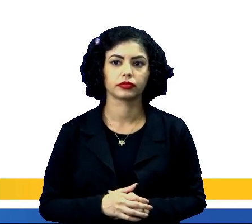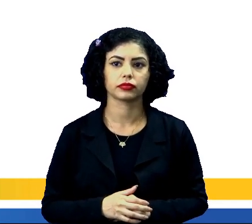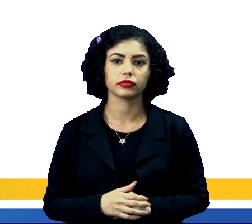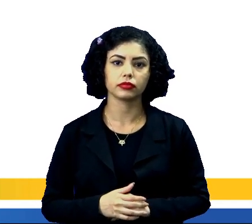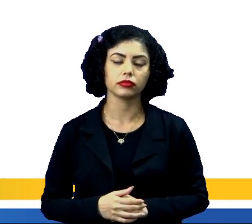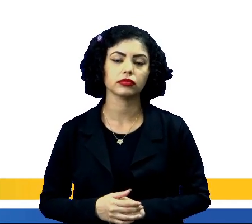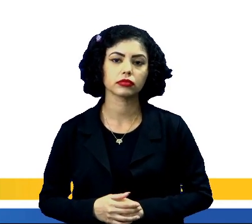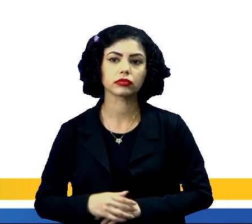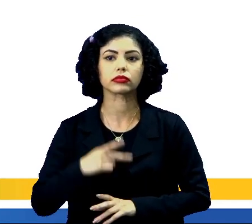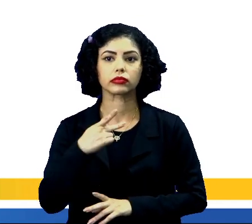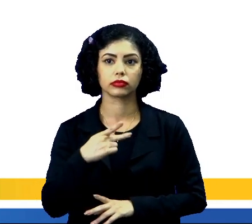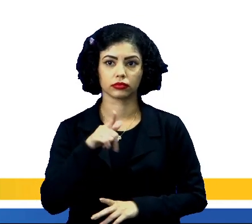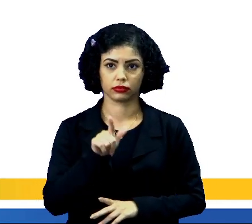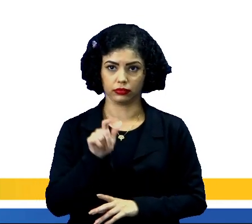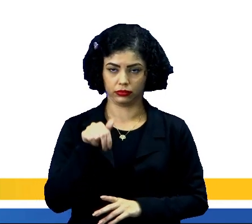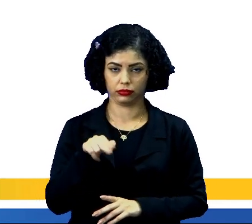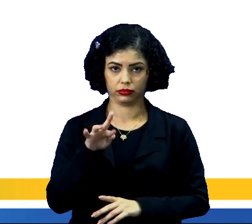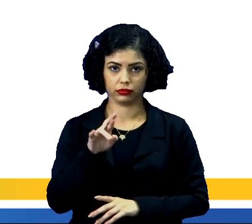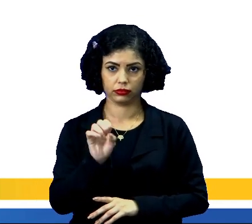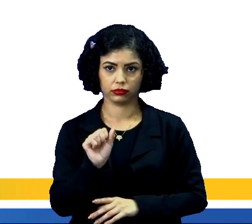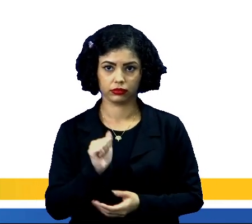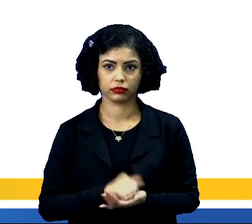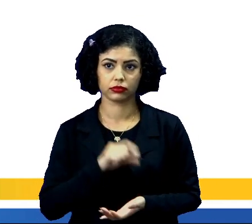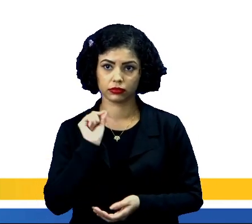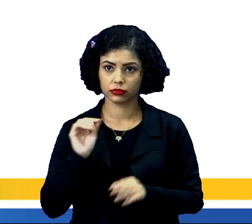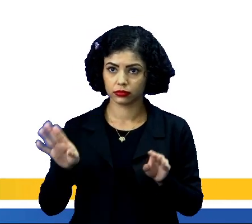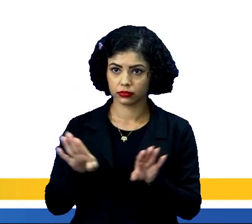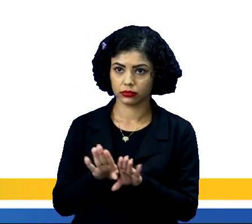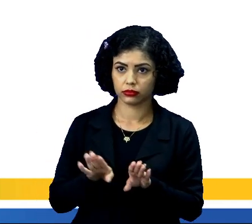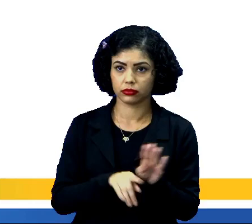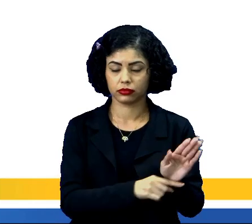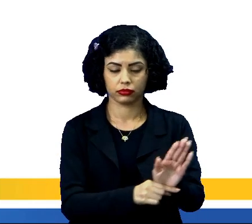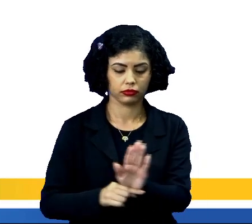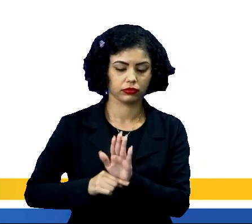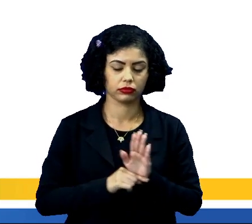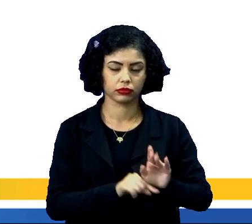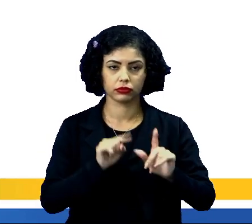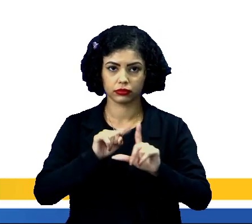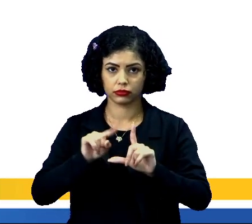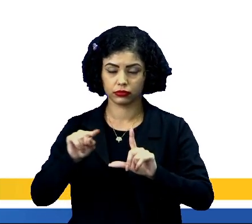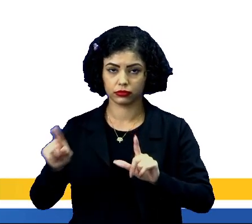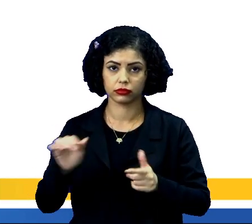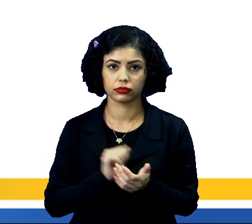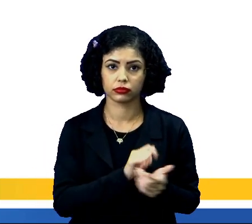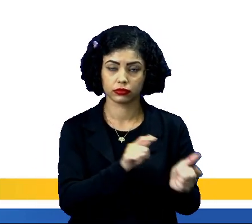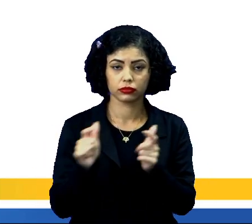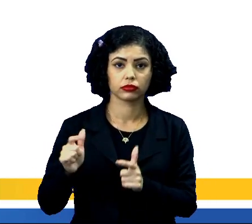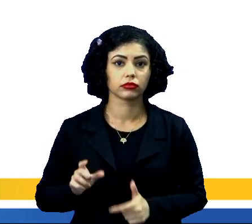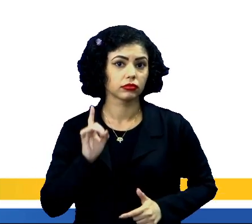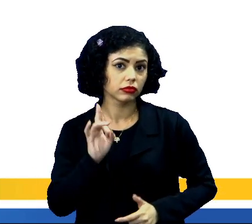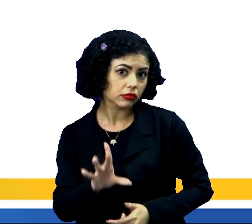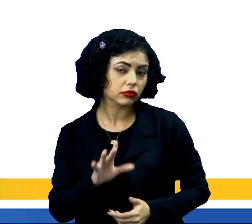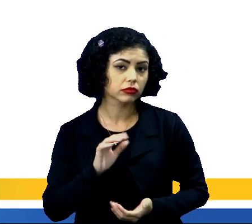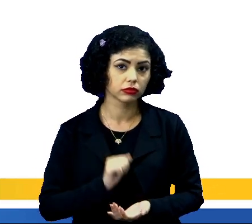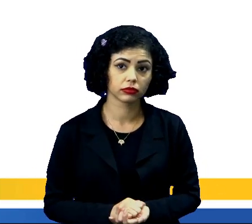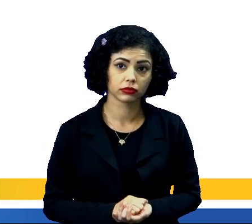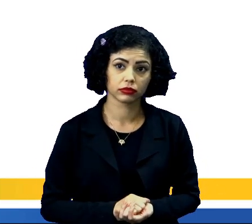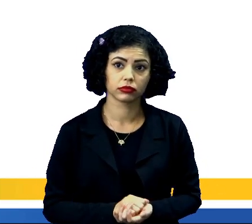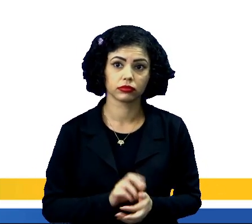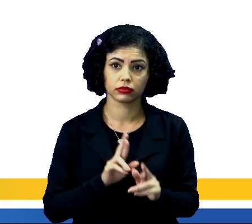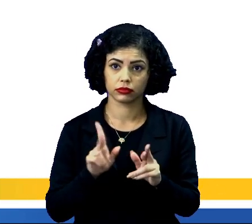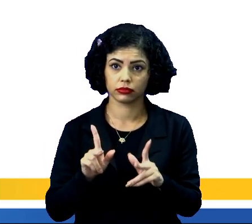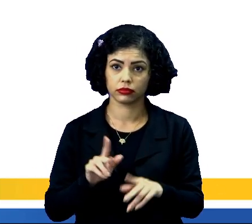Temos as plantas, né? O que seriam as plantas? Também é uma representação gráfica do espaço, só que os fins das plantas, eles